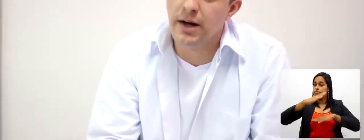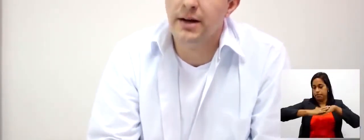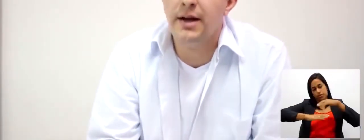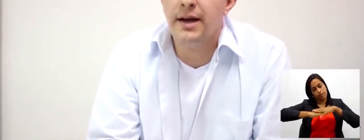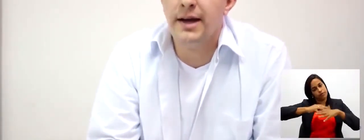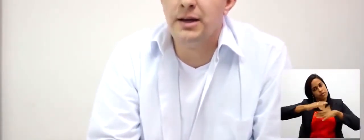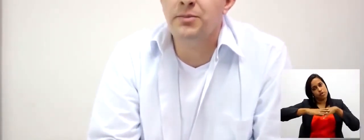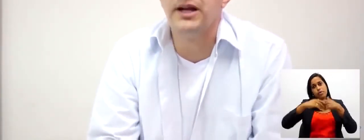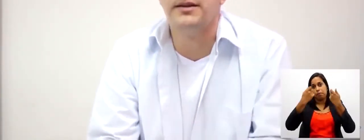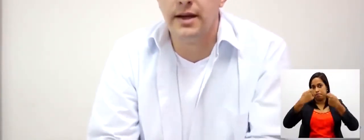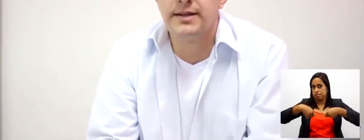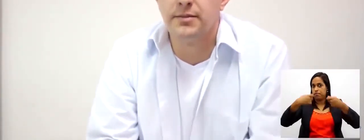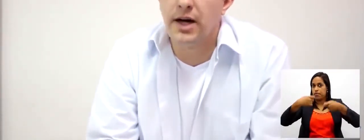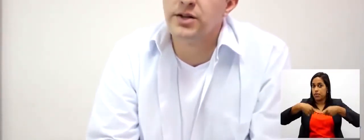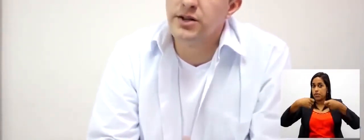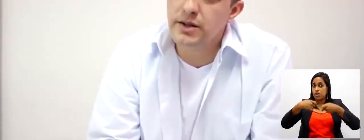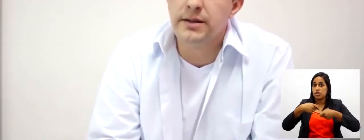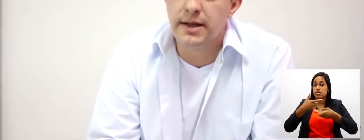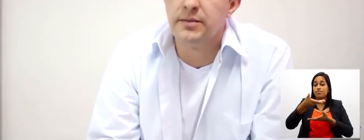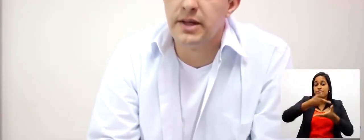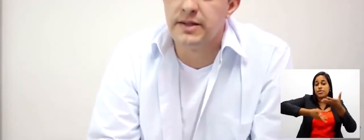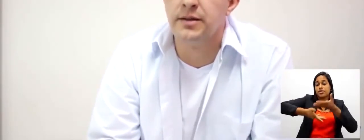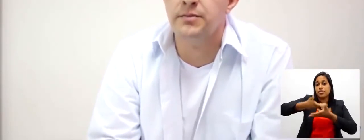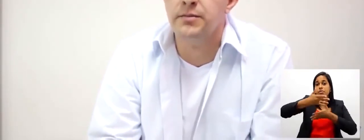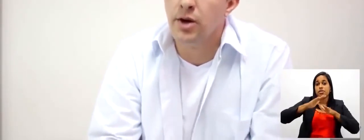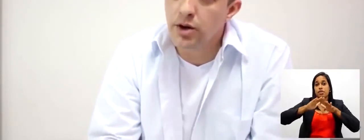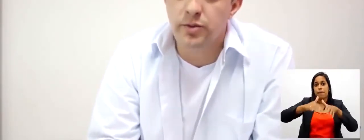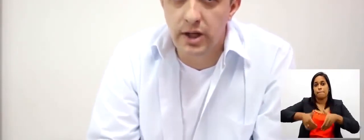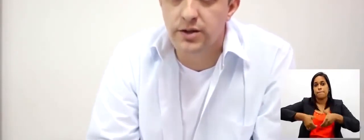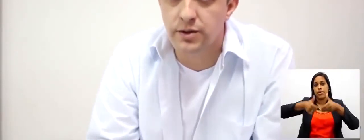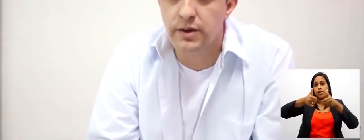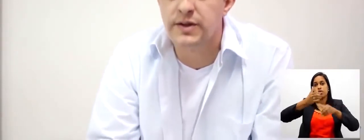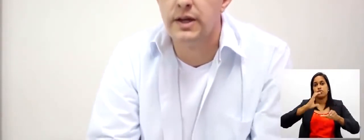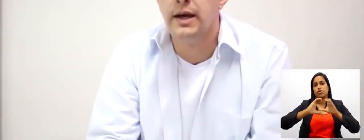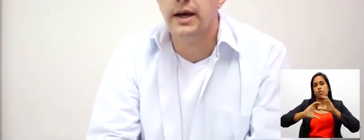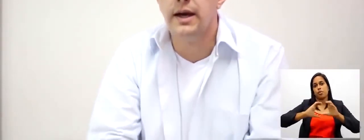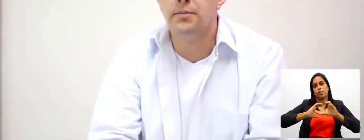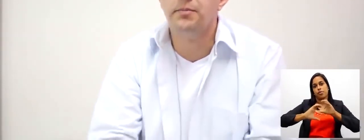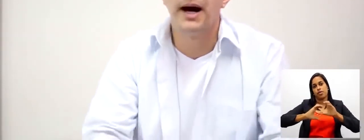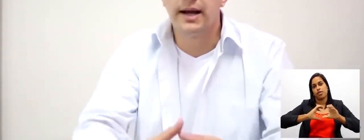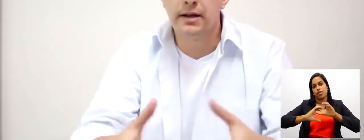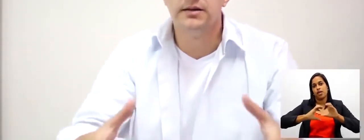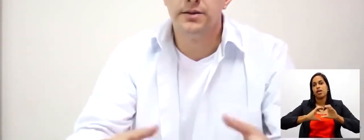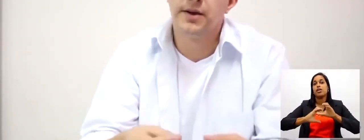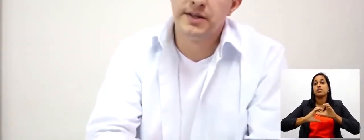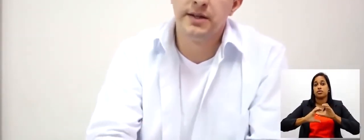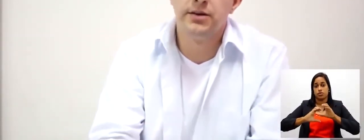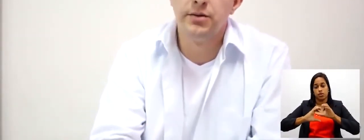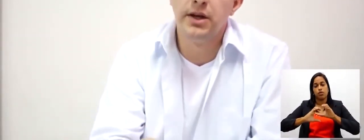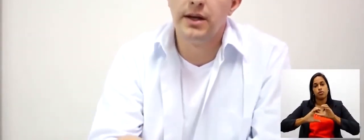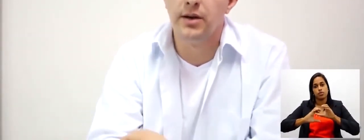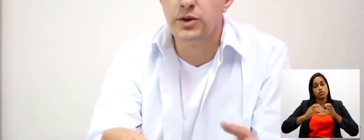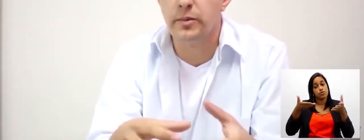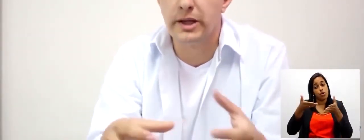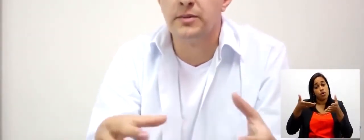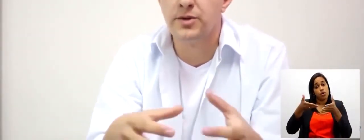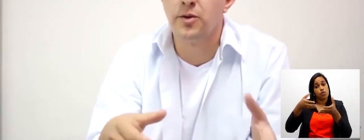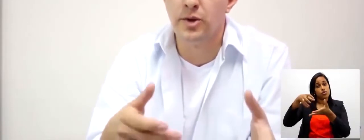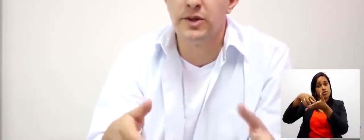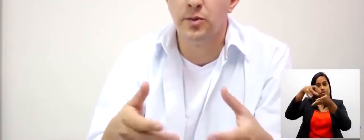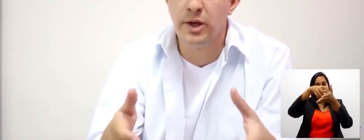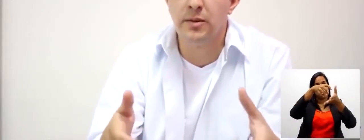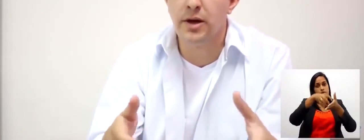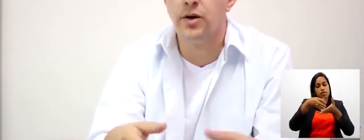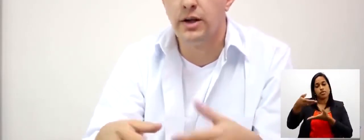vai agora empreender essa marcha de tentar estabelecer melhores comunicações para fazer com que os